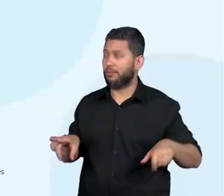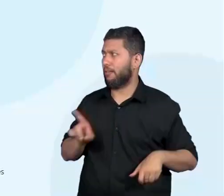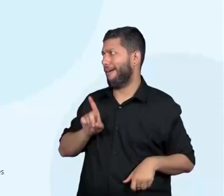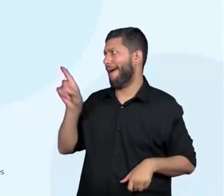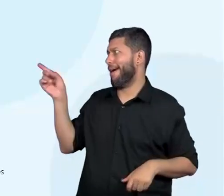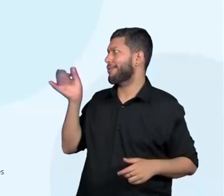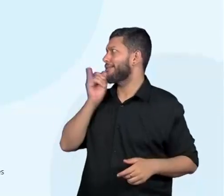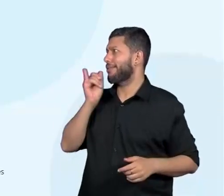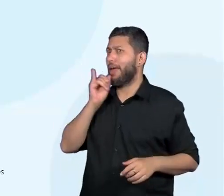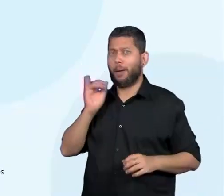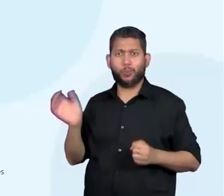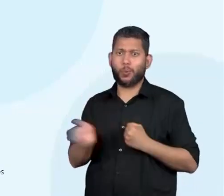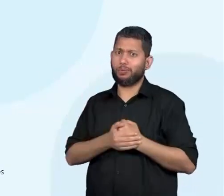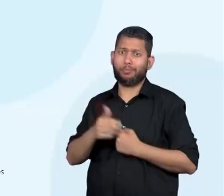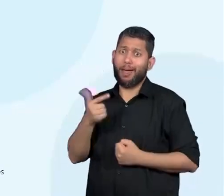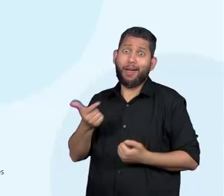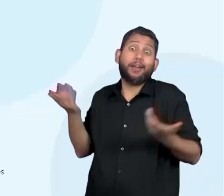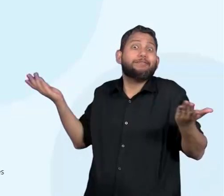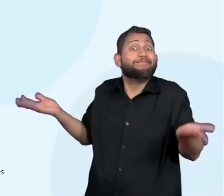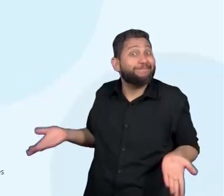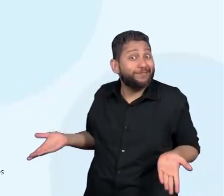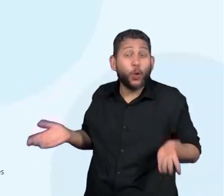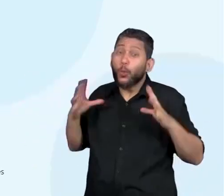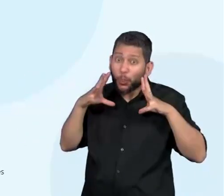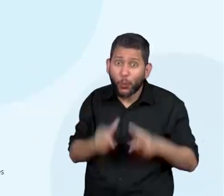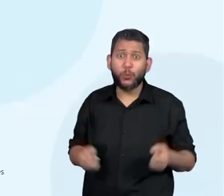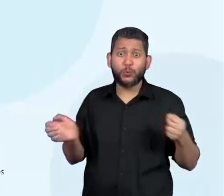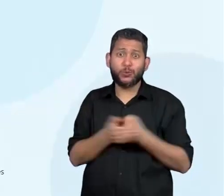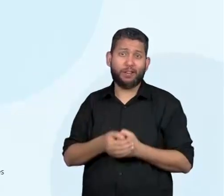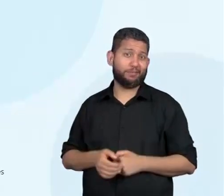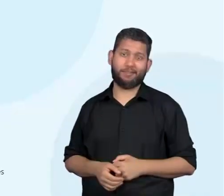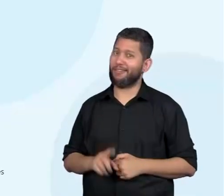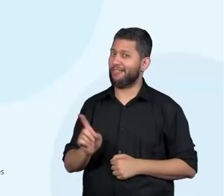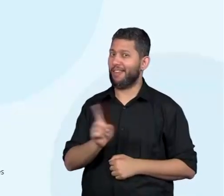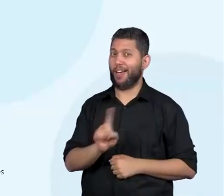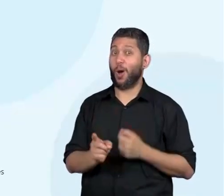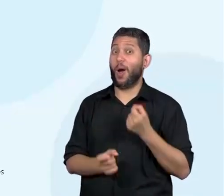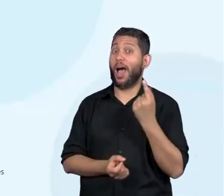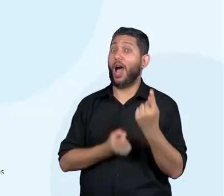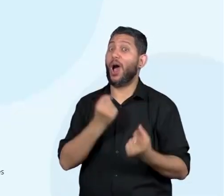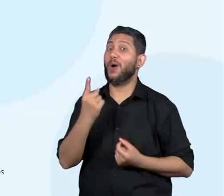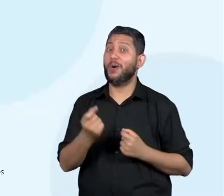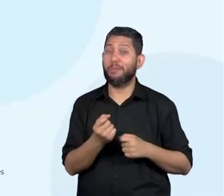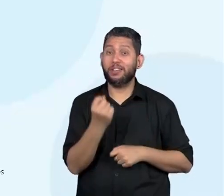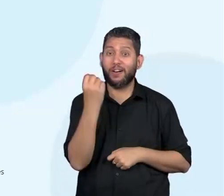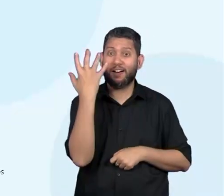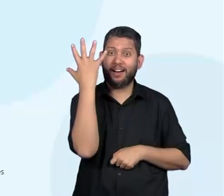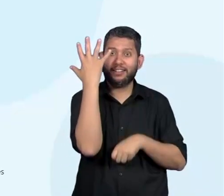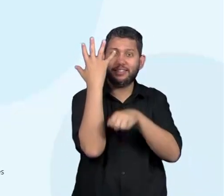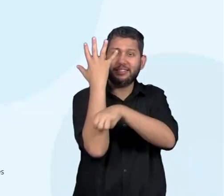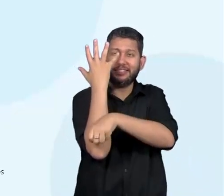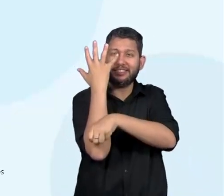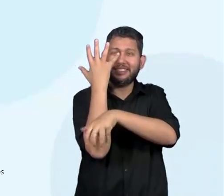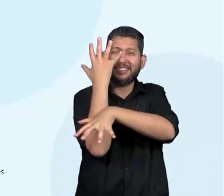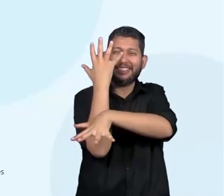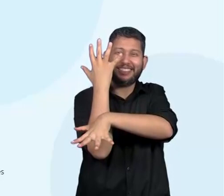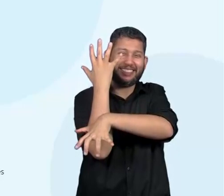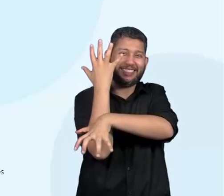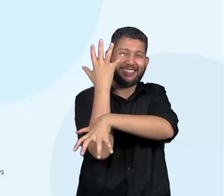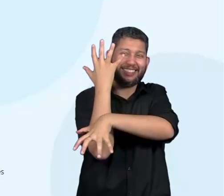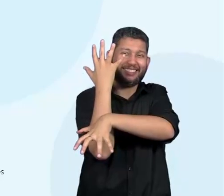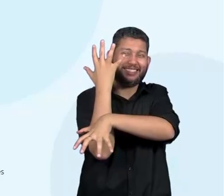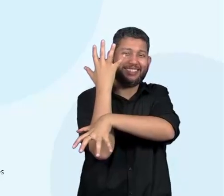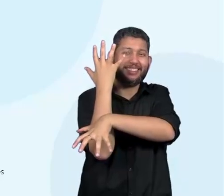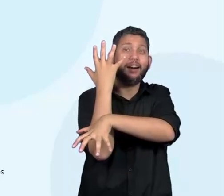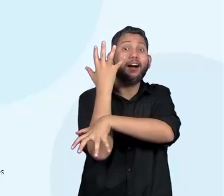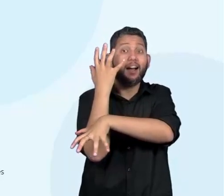por exemplo, é uma delas. Exato, né? E se a gente pensar, essa raiz, ela não está escondida, né? Ela não está na não. parte de baixo do